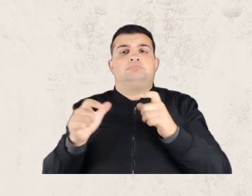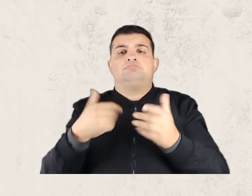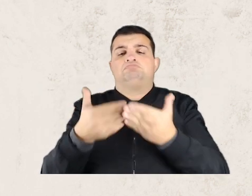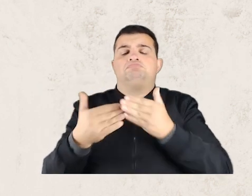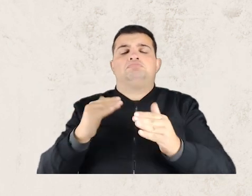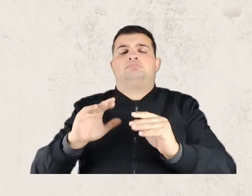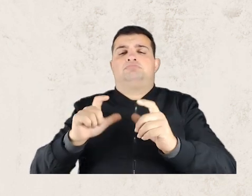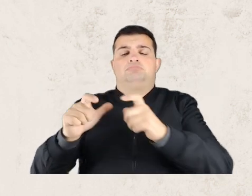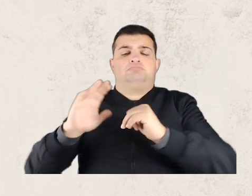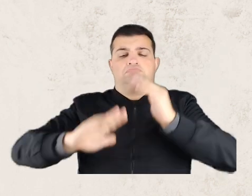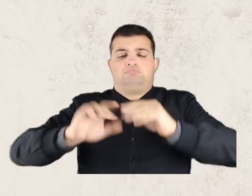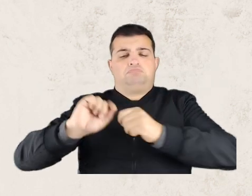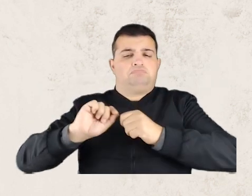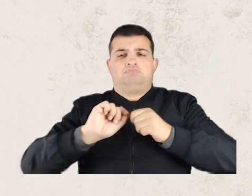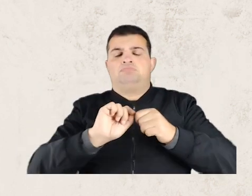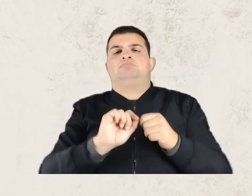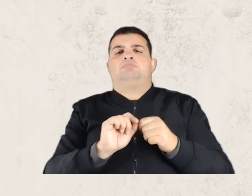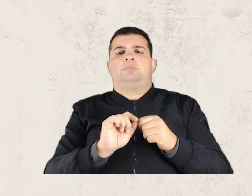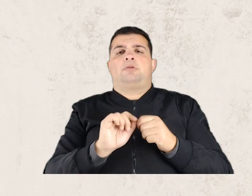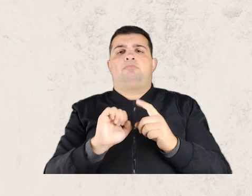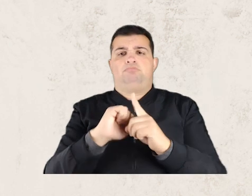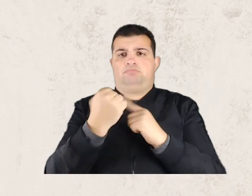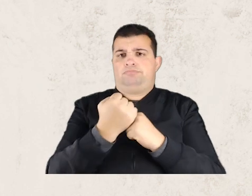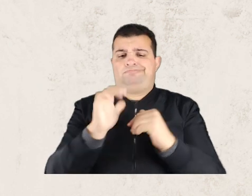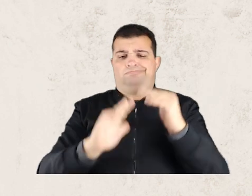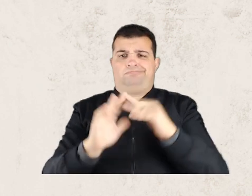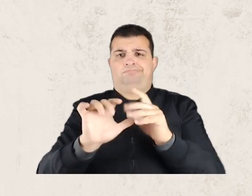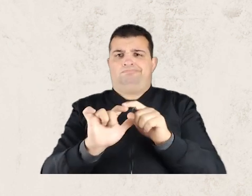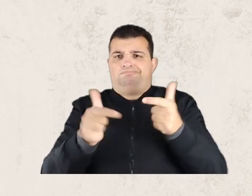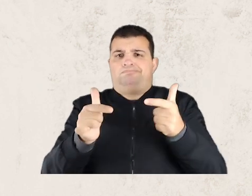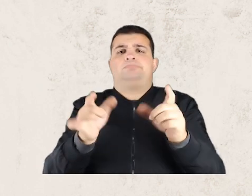Agora, forma um profissional que não é só um bacharel, ele é um